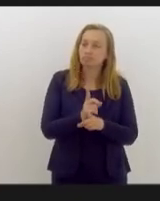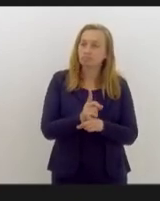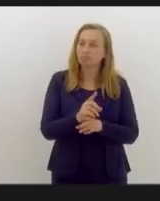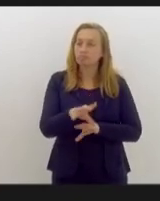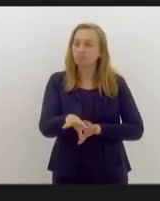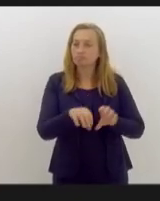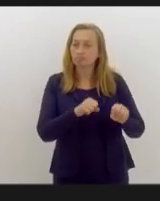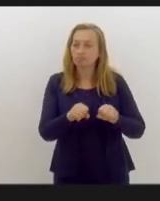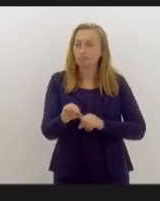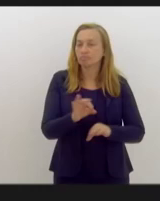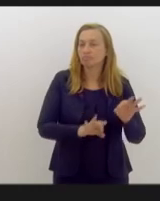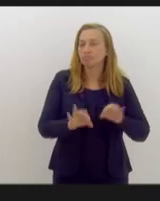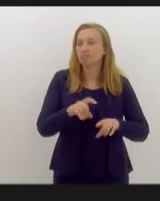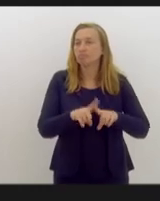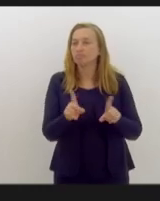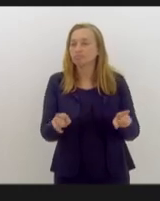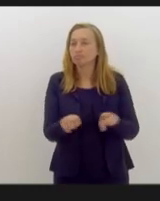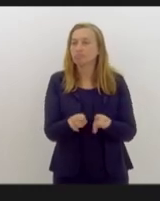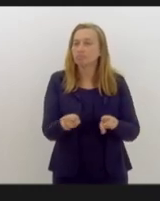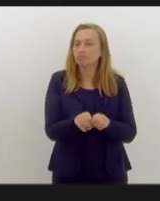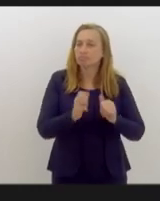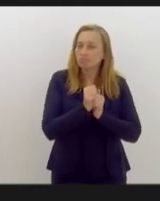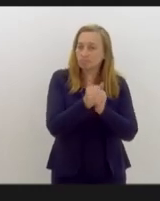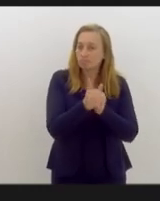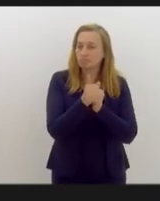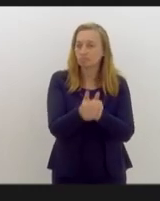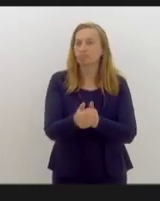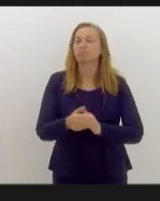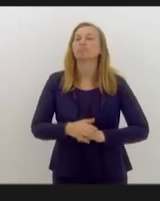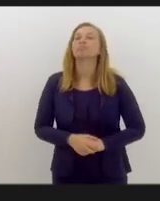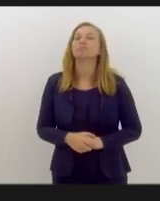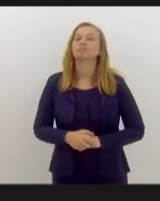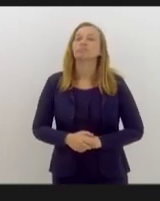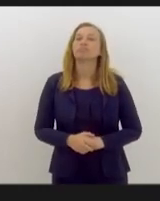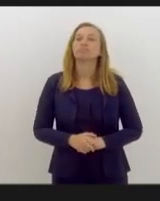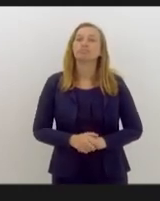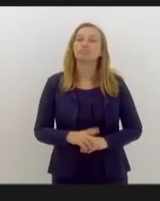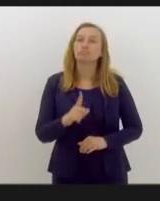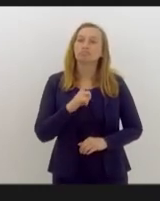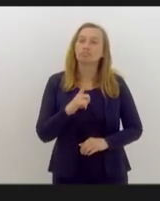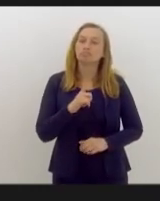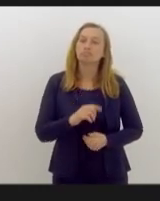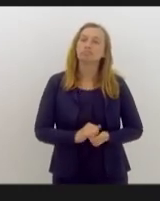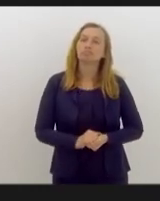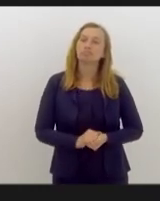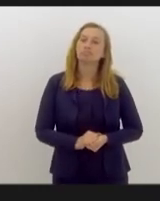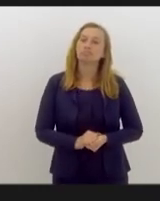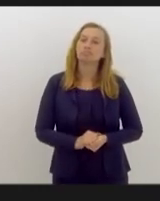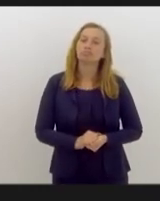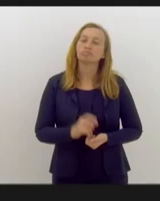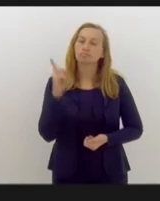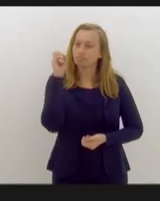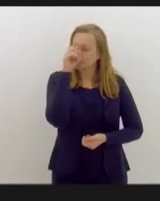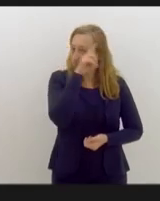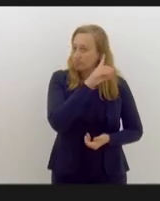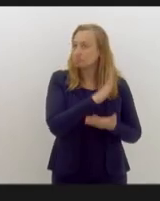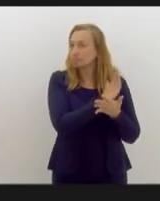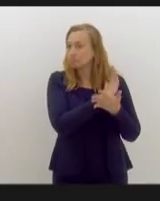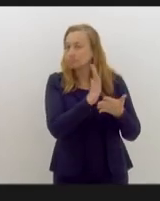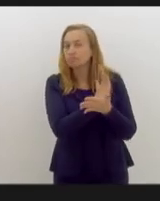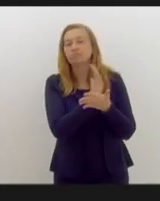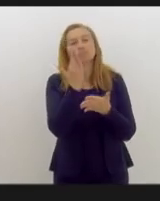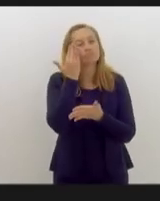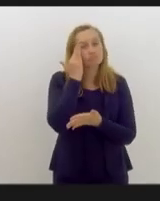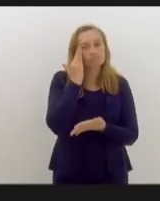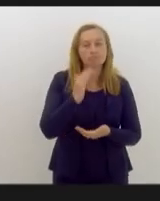formulação do plano, mas também para acompanhamento das metas. Acho que a gente tem uma dificuldade, às vezes, de